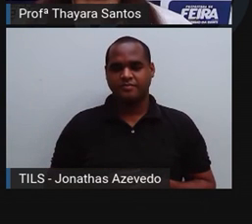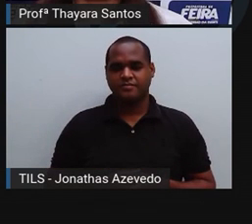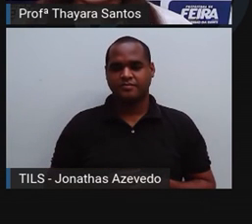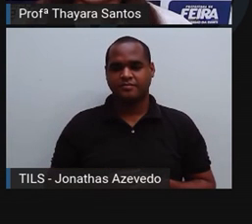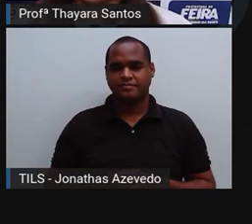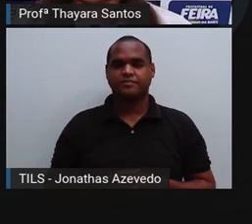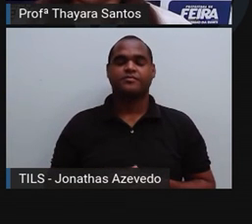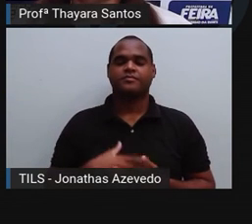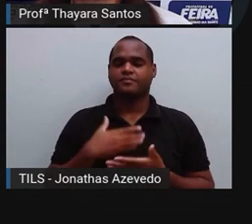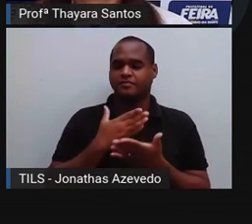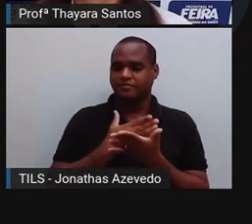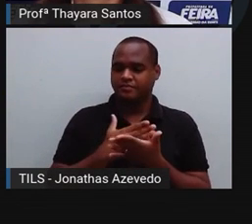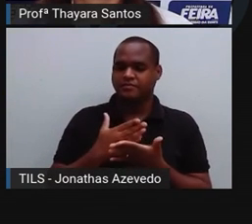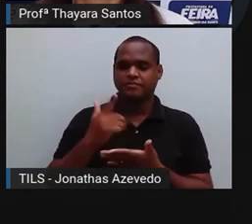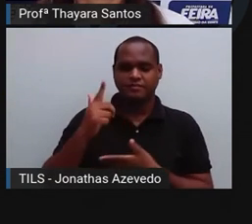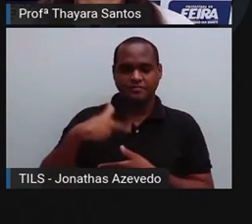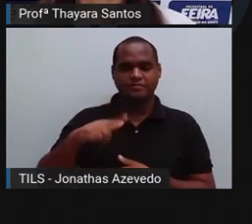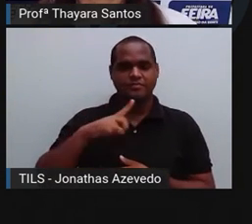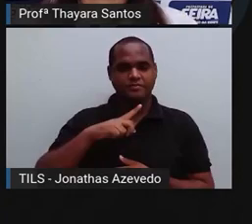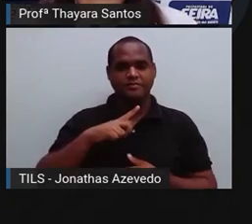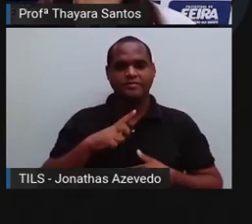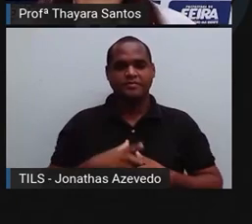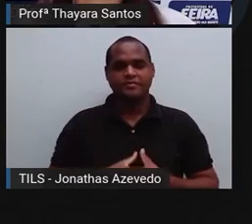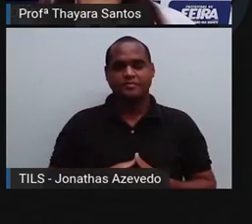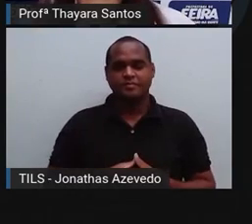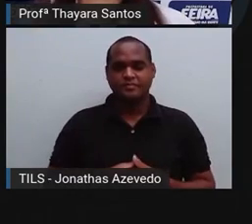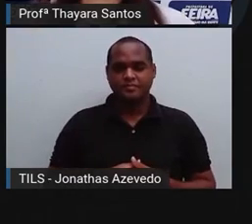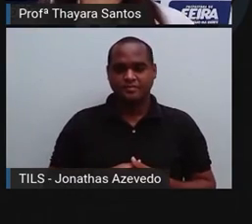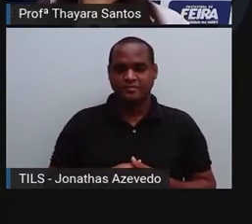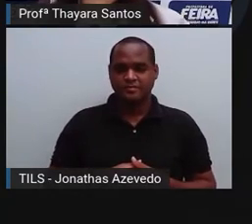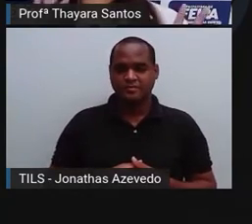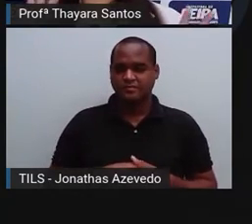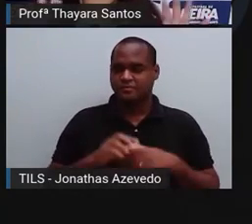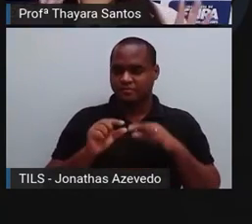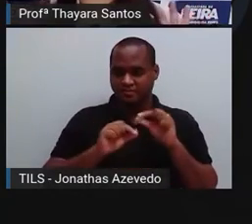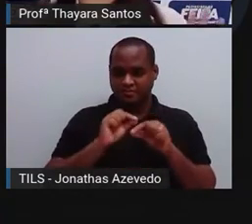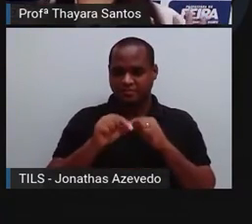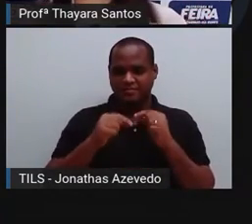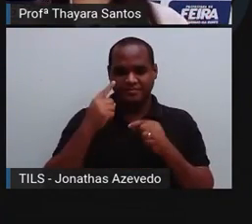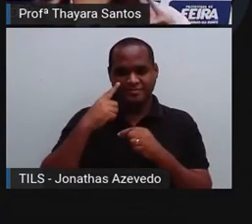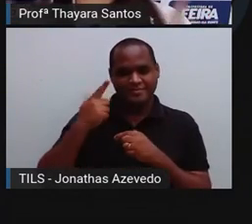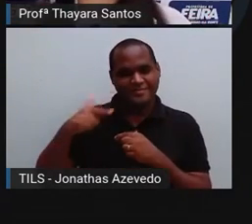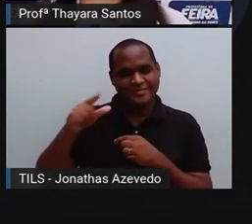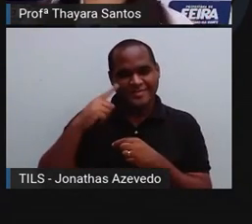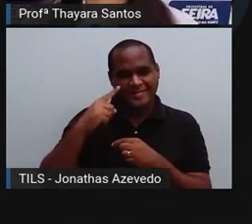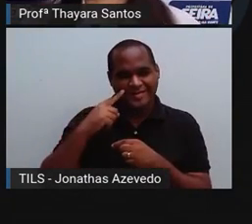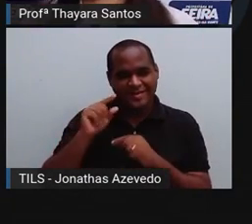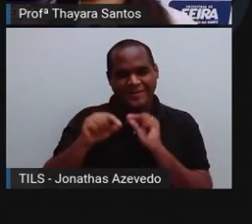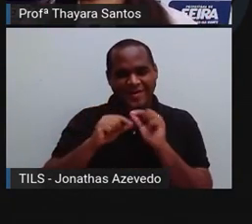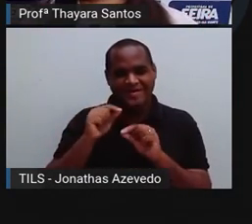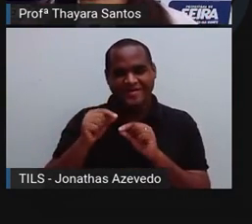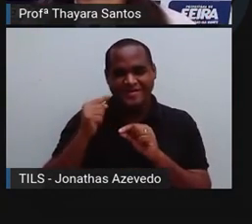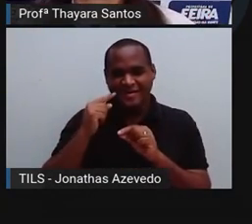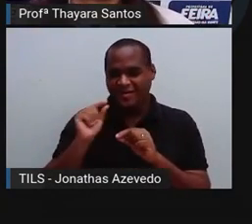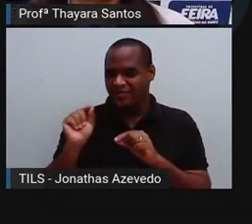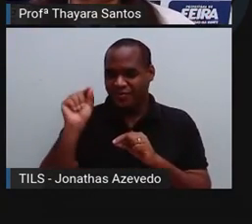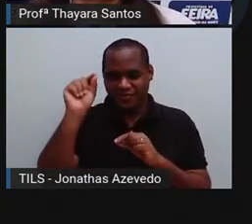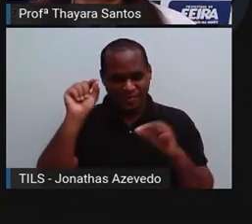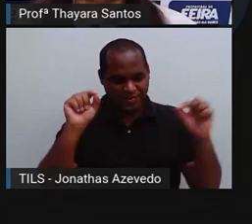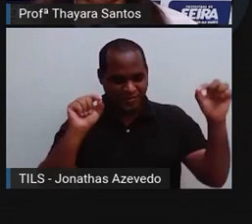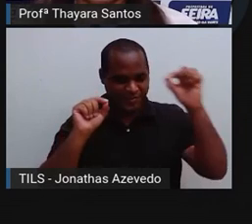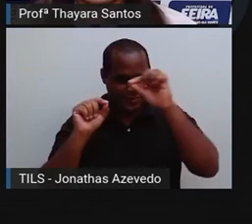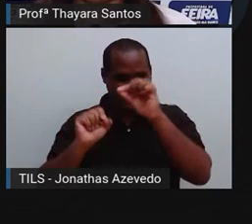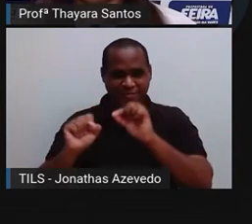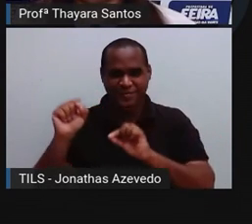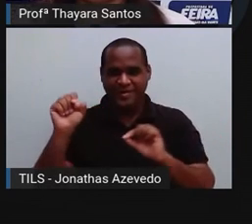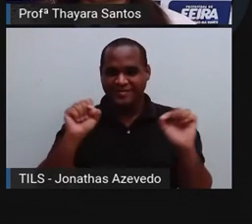Vai em começar de novo. E esse joguinho é estilo aquele Pac-Man, que eu acho que vocês devem conhecer.